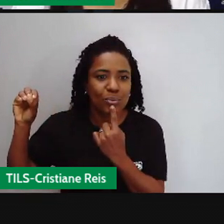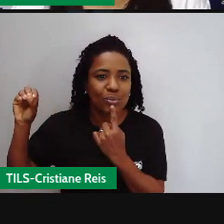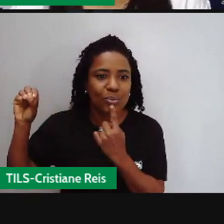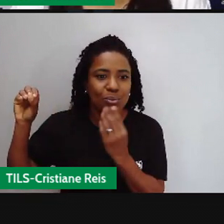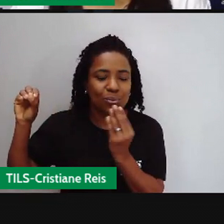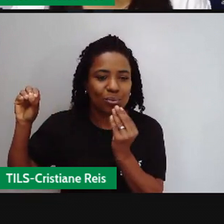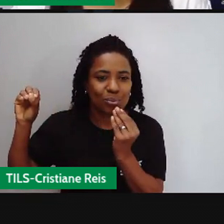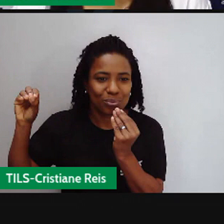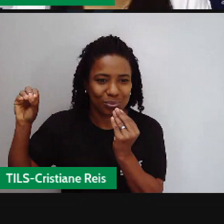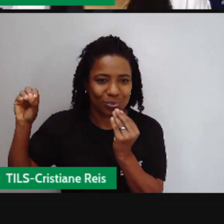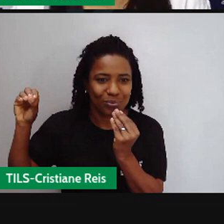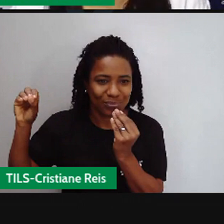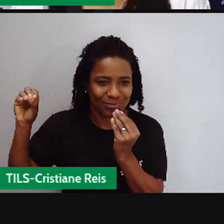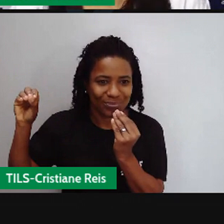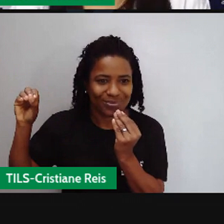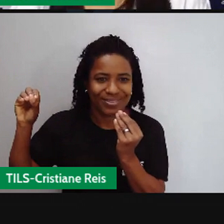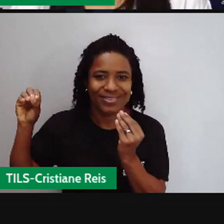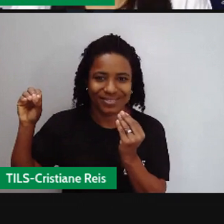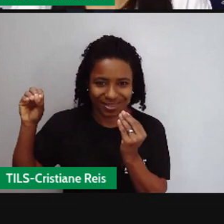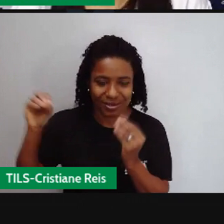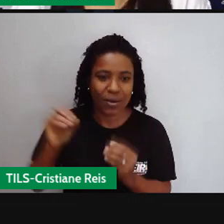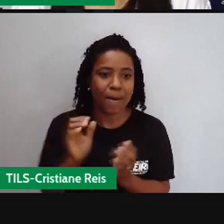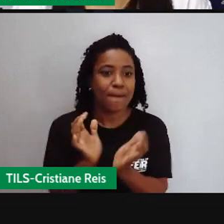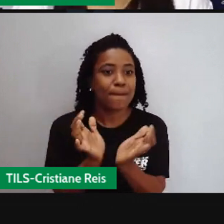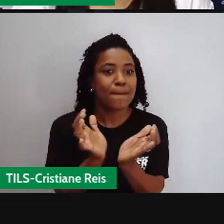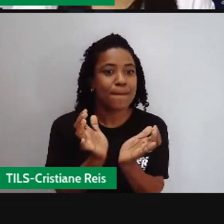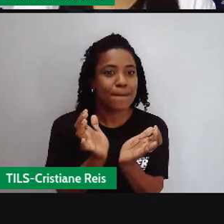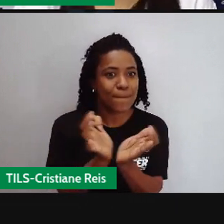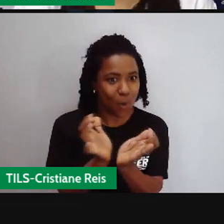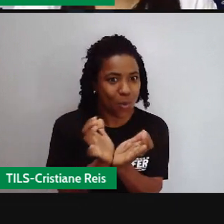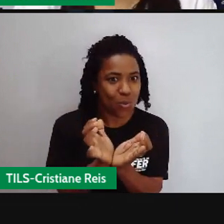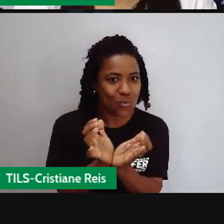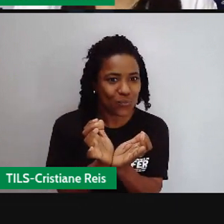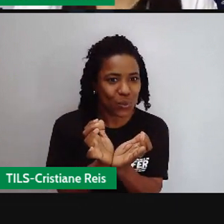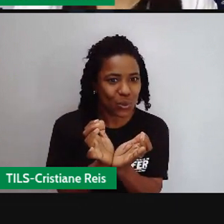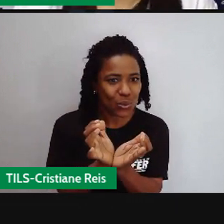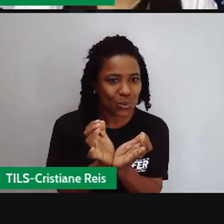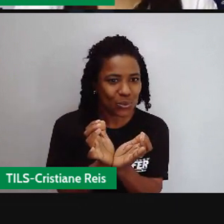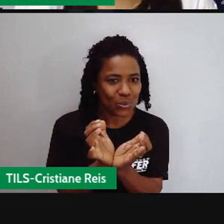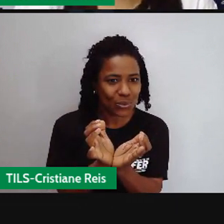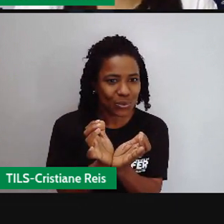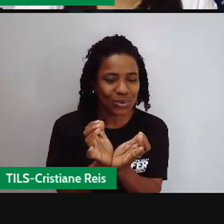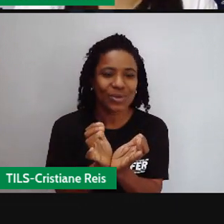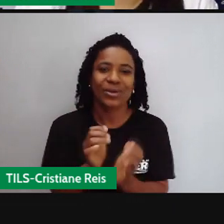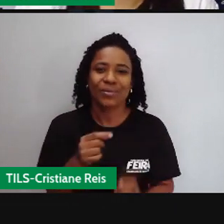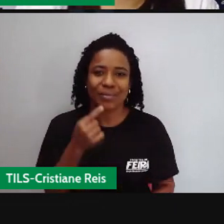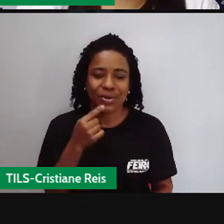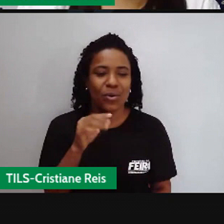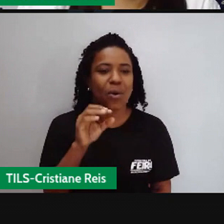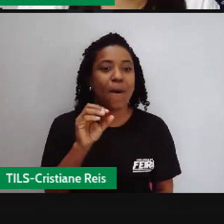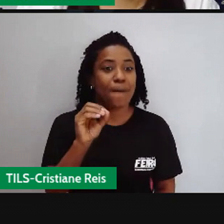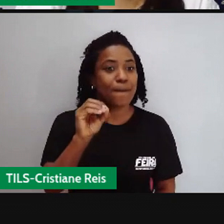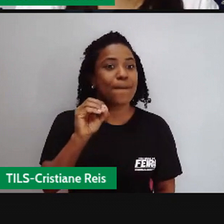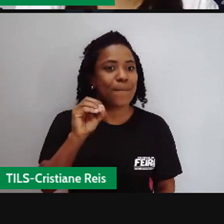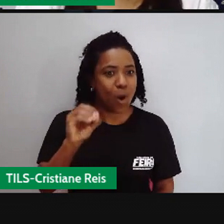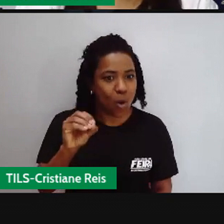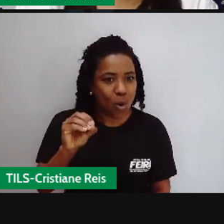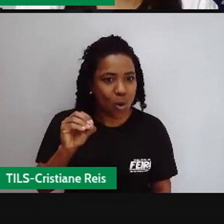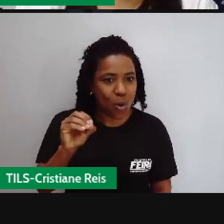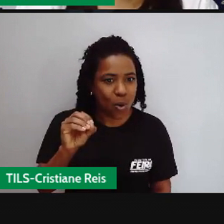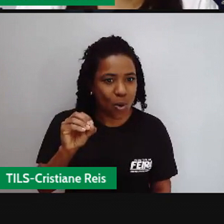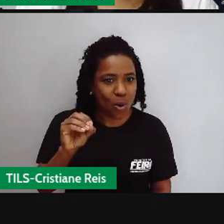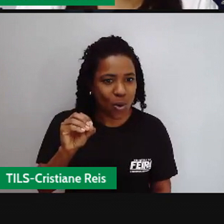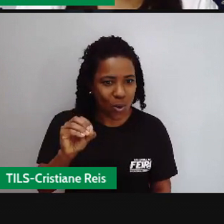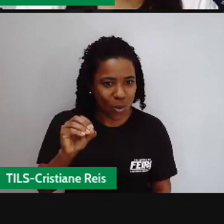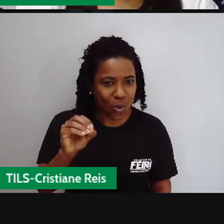Povo, povo, do mesmo jeito. O primeiro O, com som de O, escrito com O e com som de O, faz parte